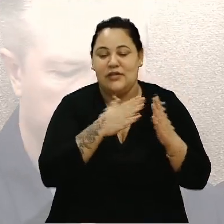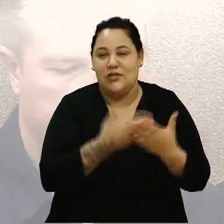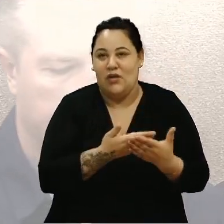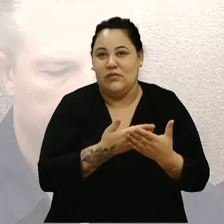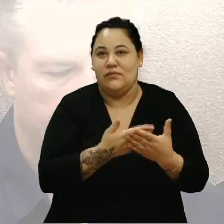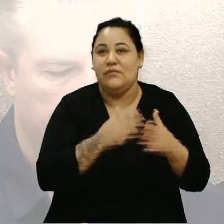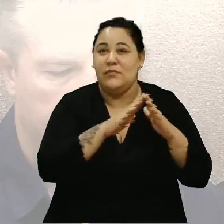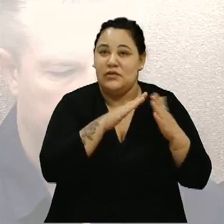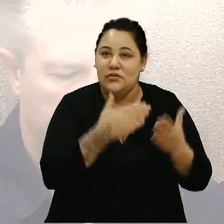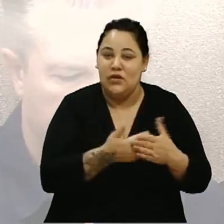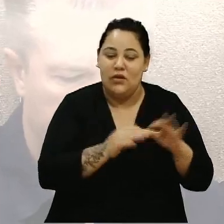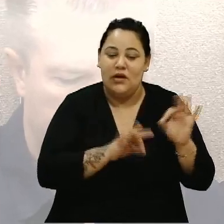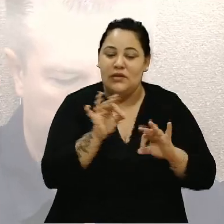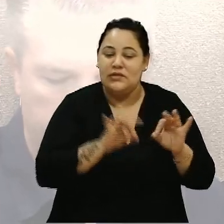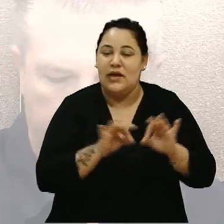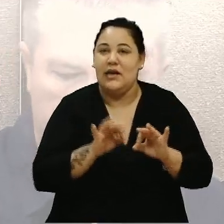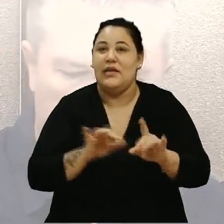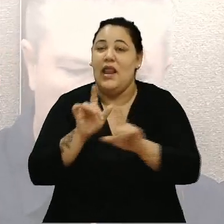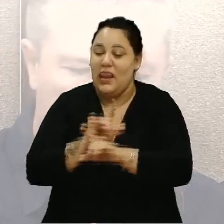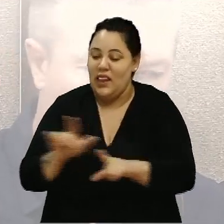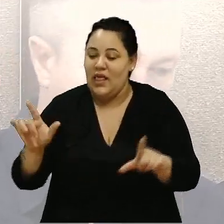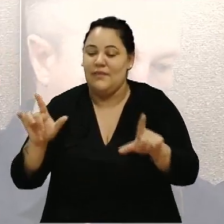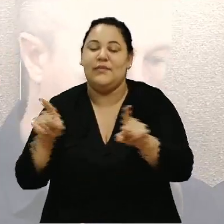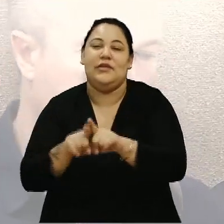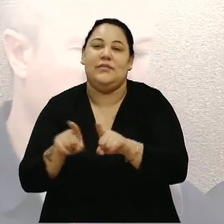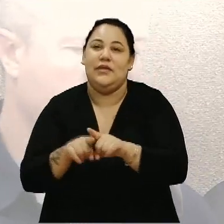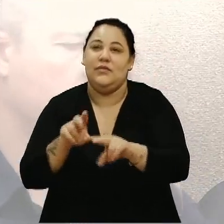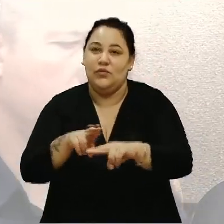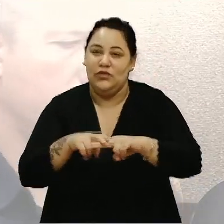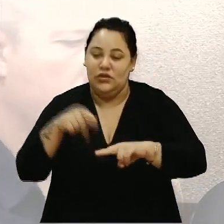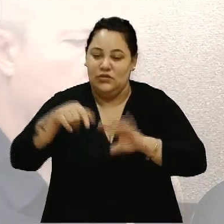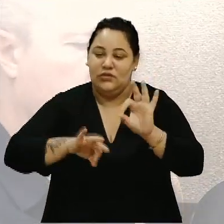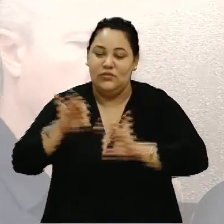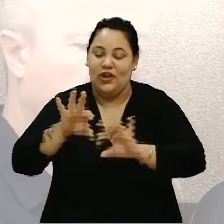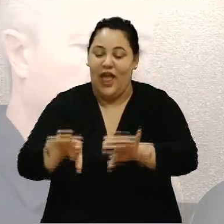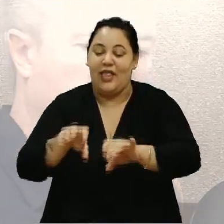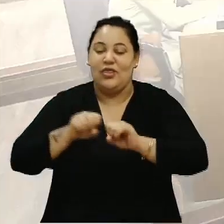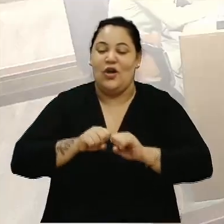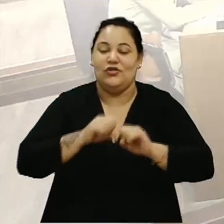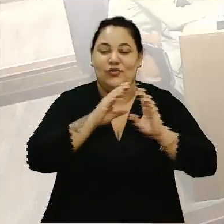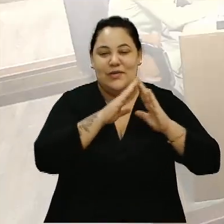organizada, limpa, e por isso esse projeto Adote uma Escola. Obrigado, senhora presidente.